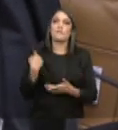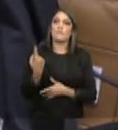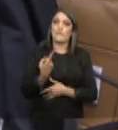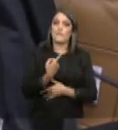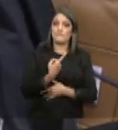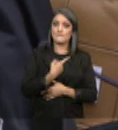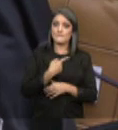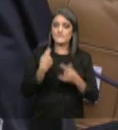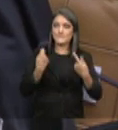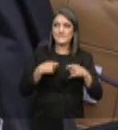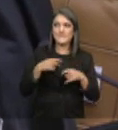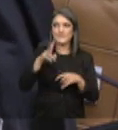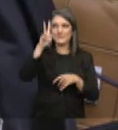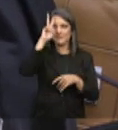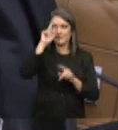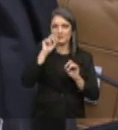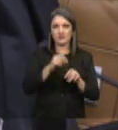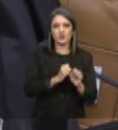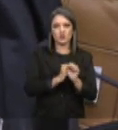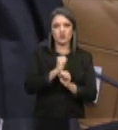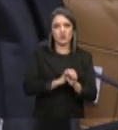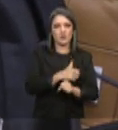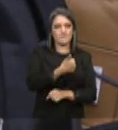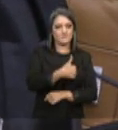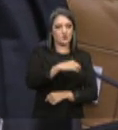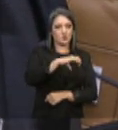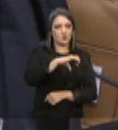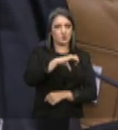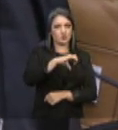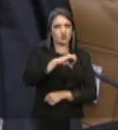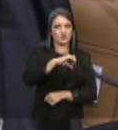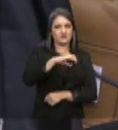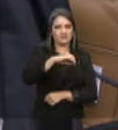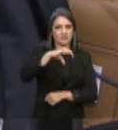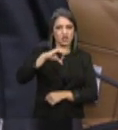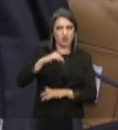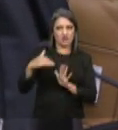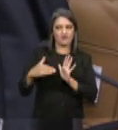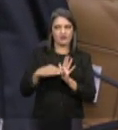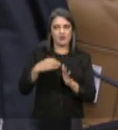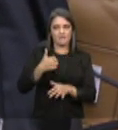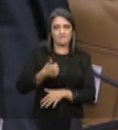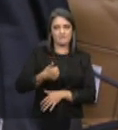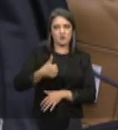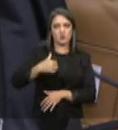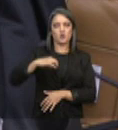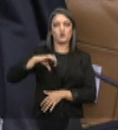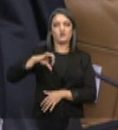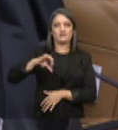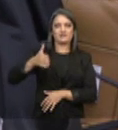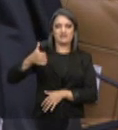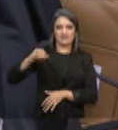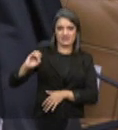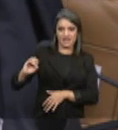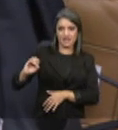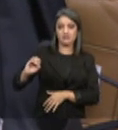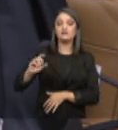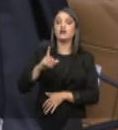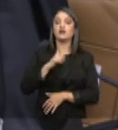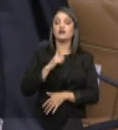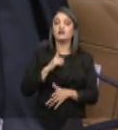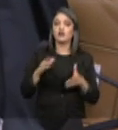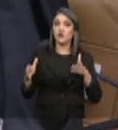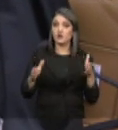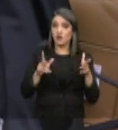entre 1909 e 1910 civilista como se a nota